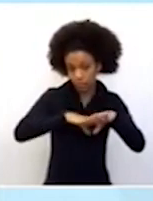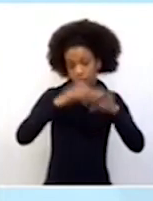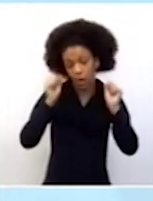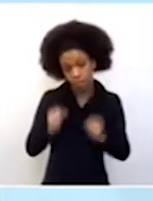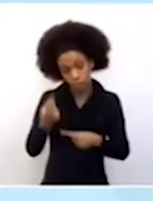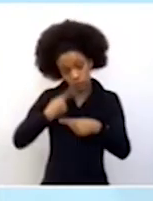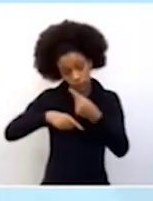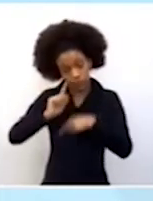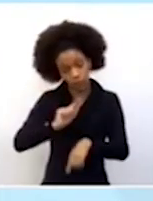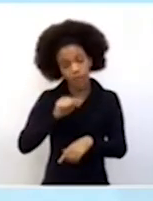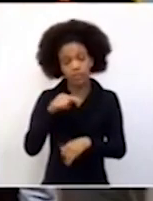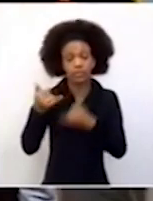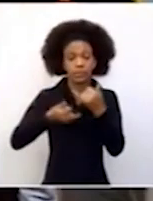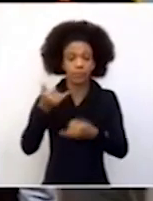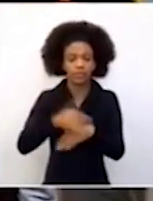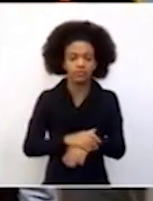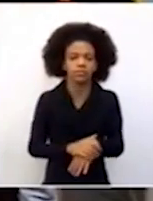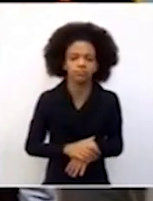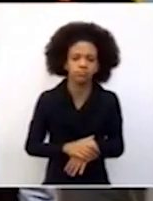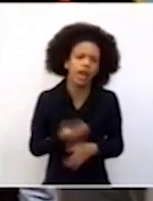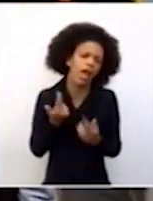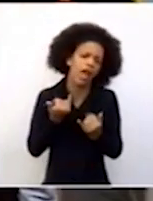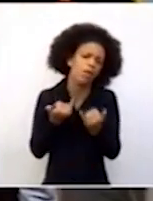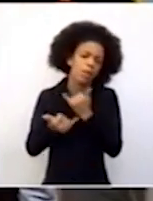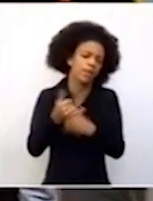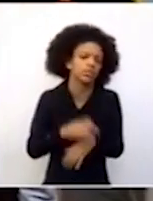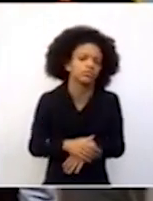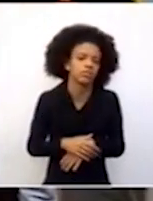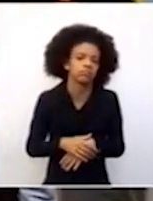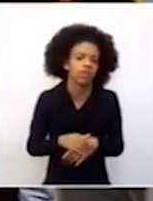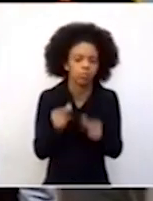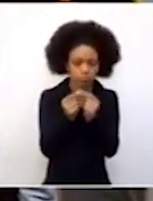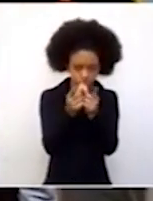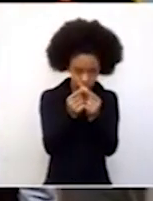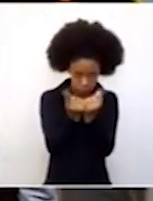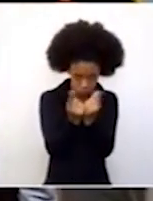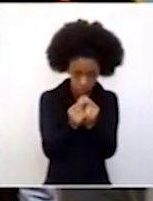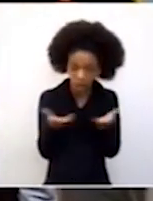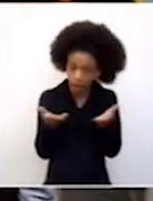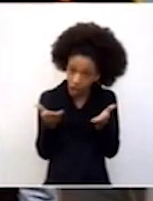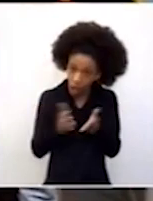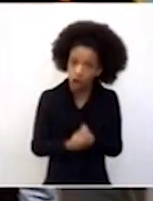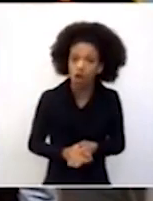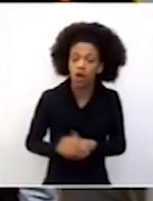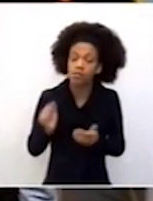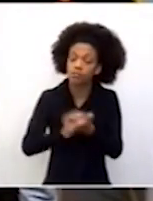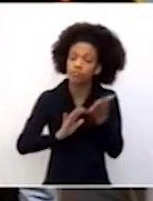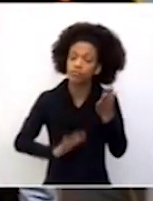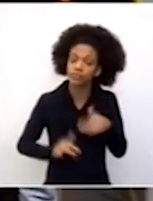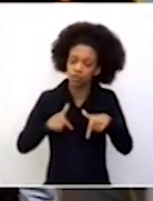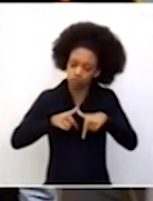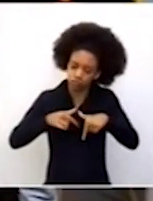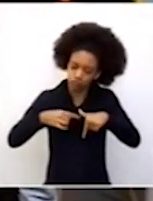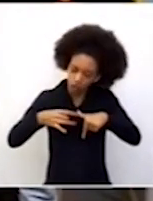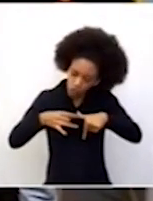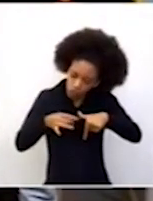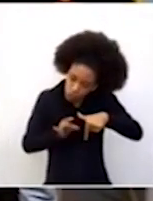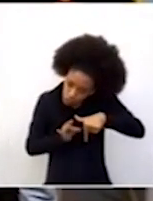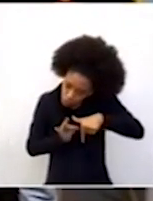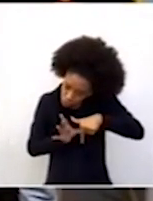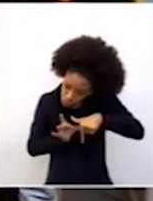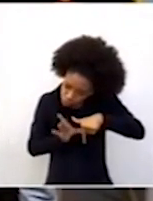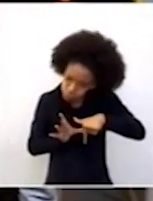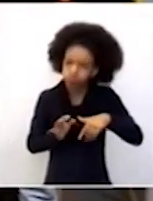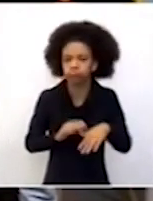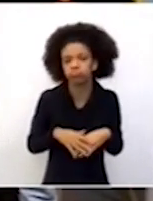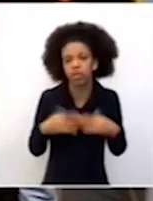dessa brincadeira, né? Então, a mesma coisa, né? Que nem nós trabalhamos com abre e fecha. Então, agora com a atividade, né, do chute a gol. Então,